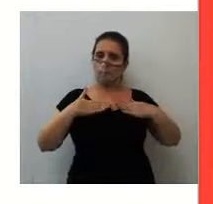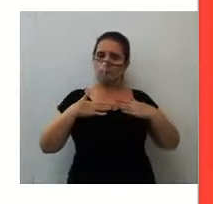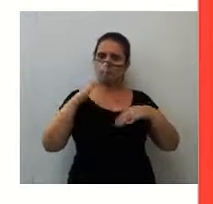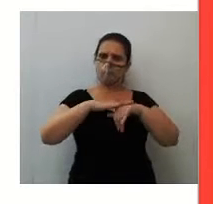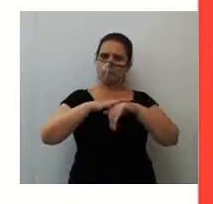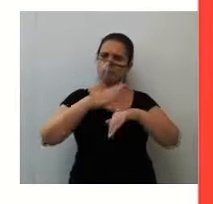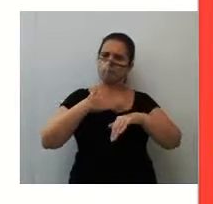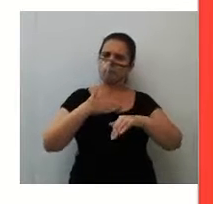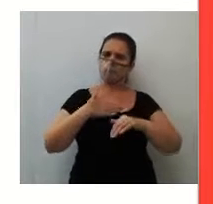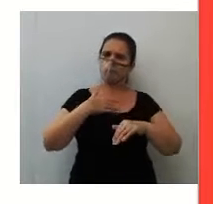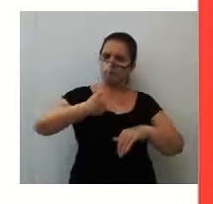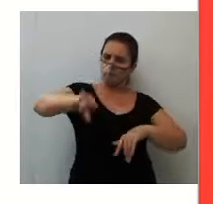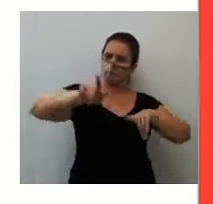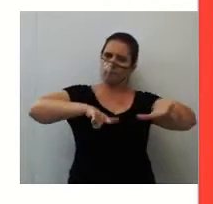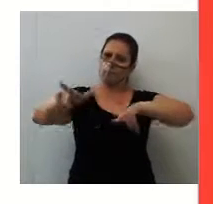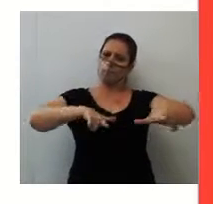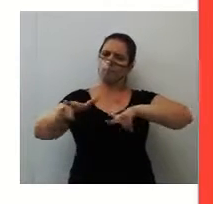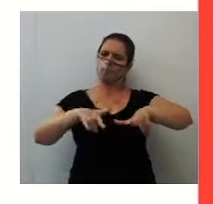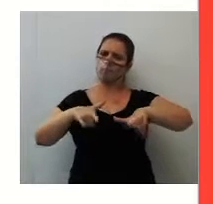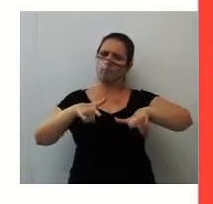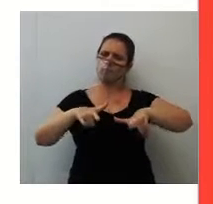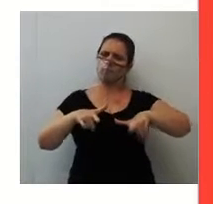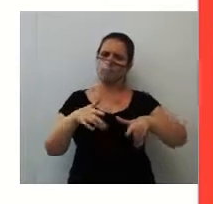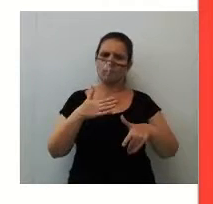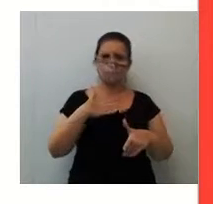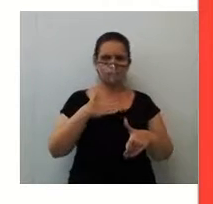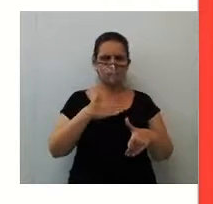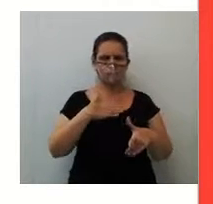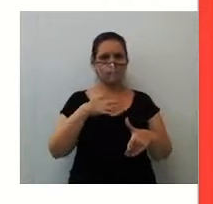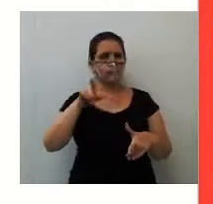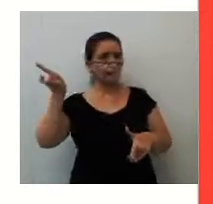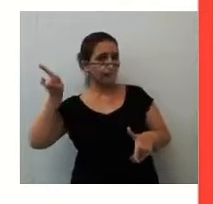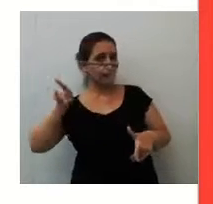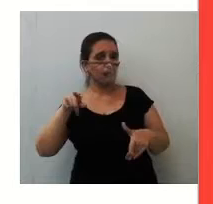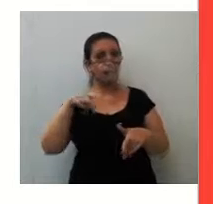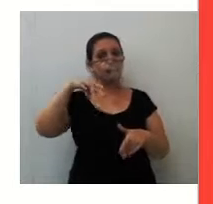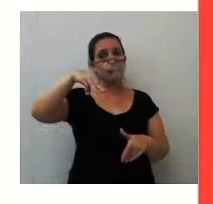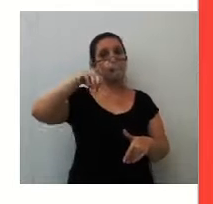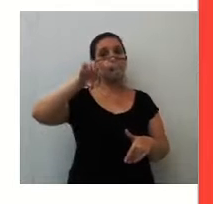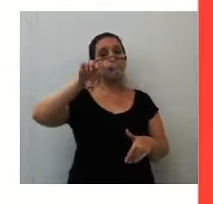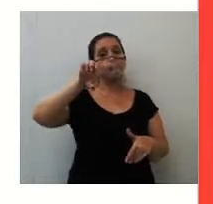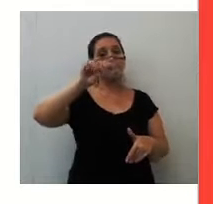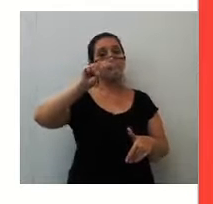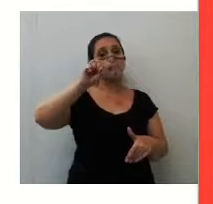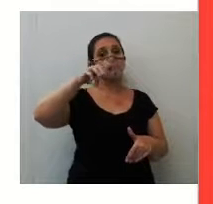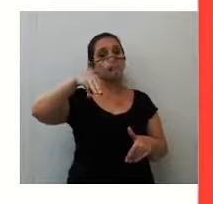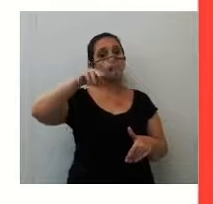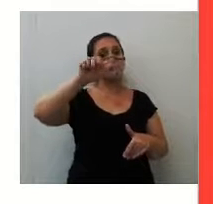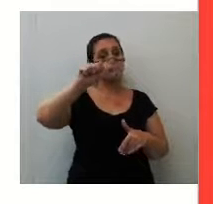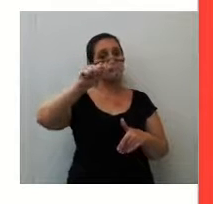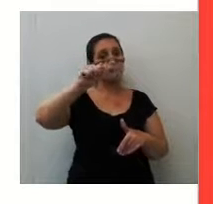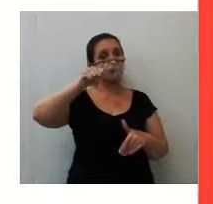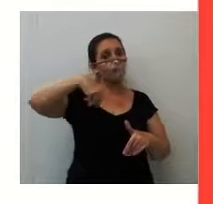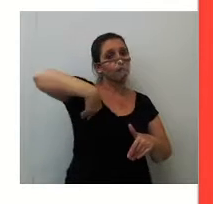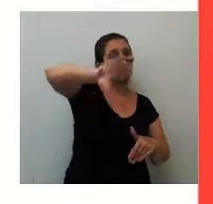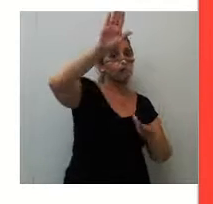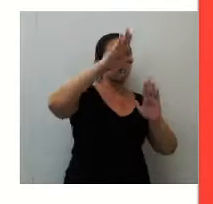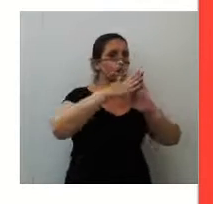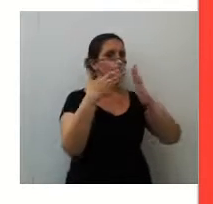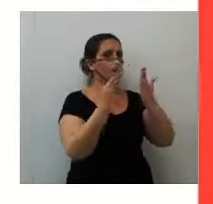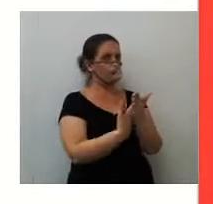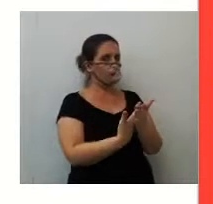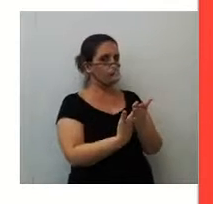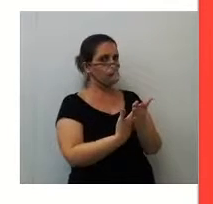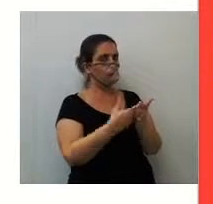mesmo vou trabalhar eu mesmo ela mesma vai à escola beleza